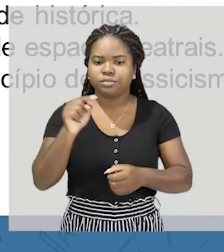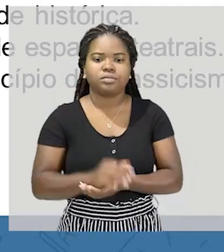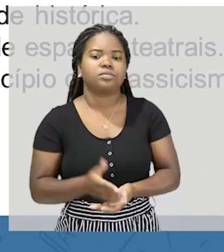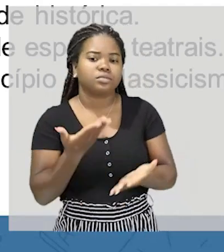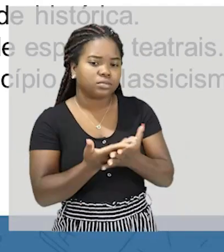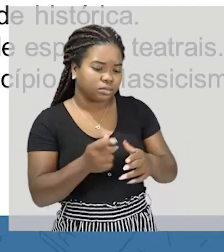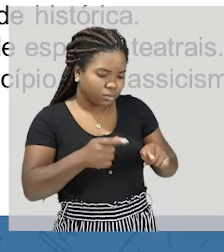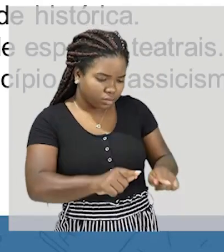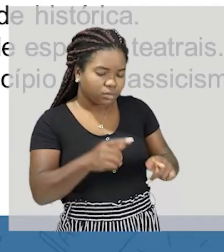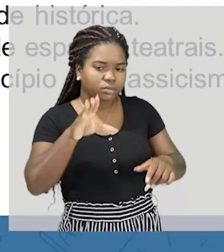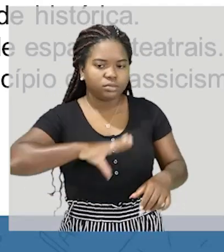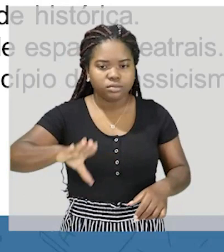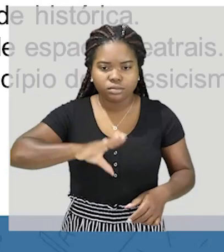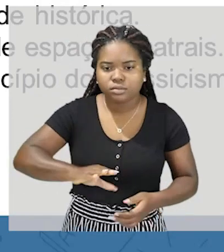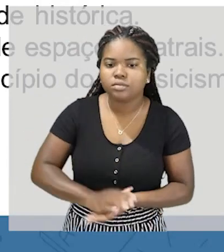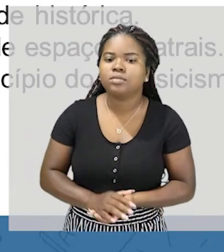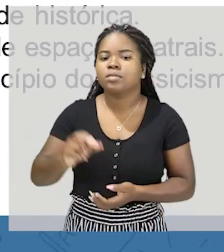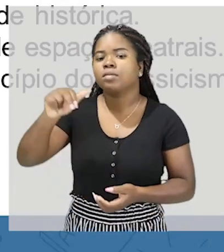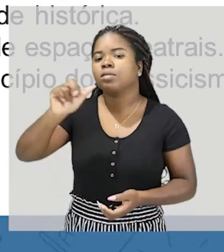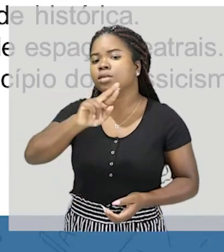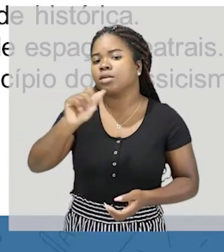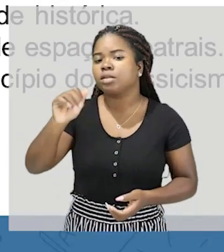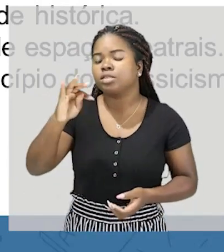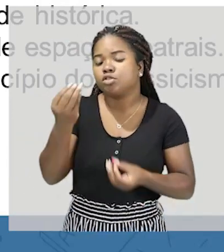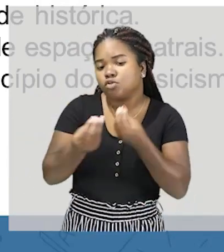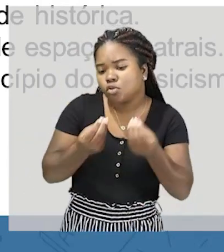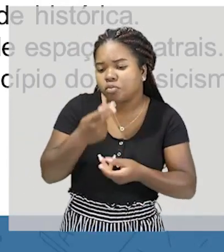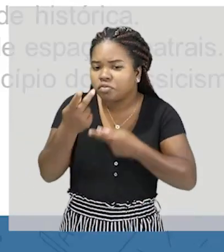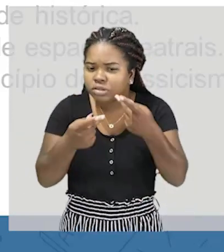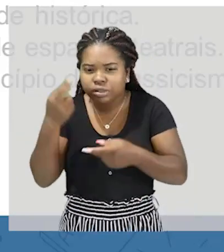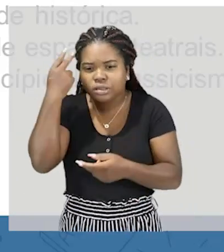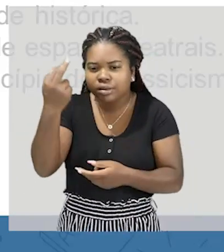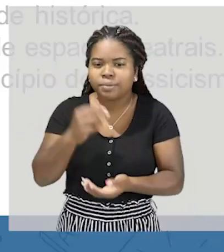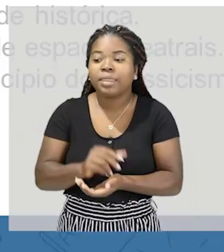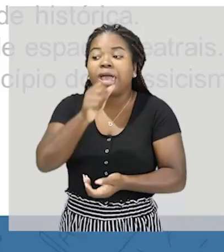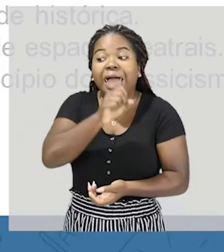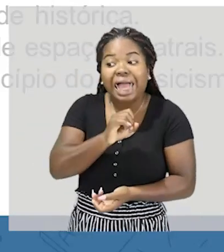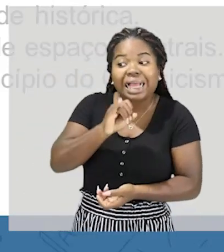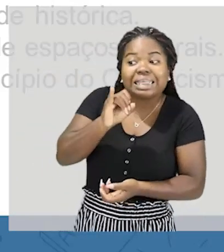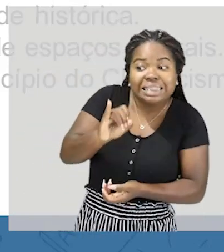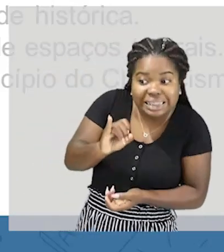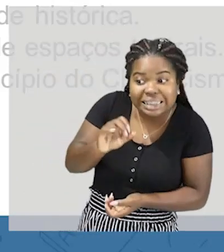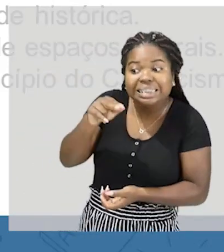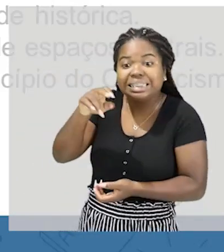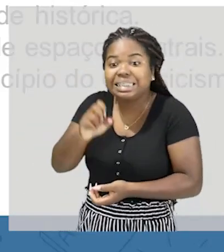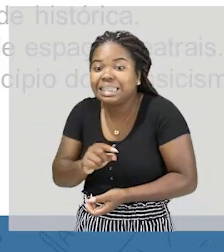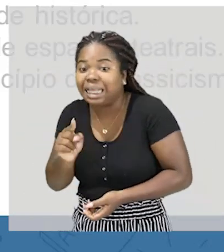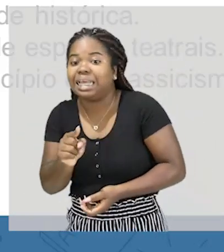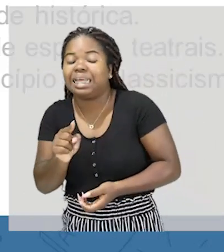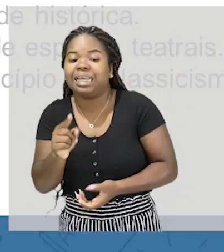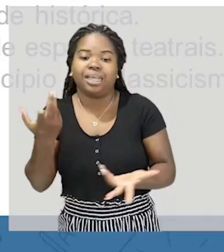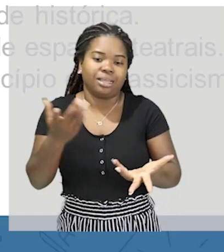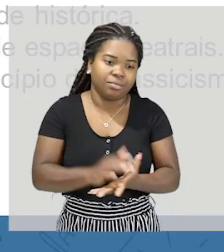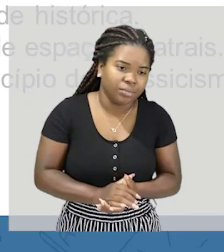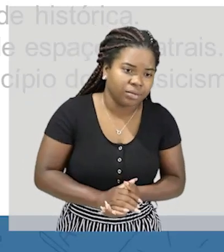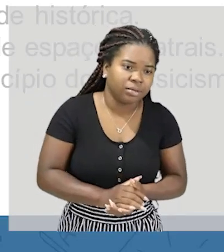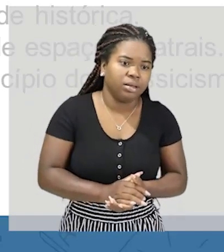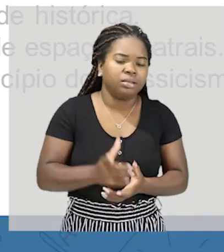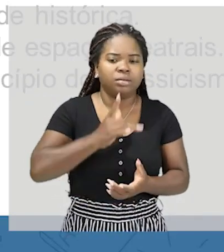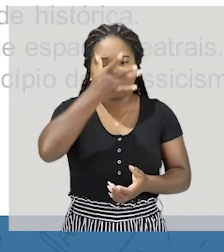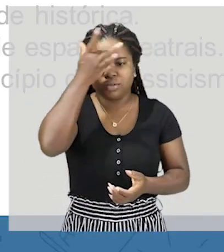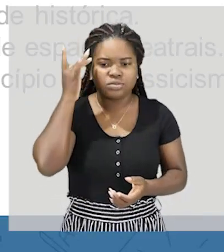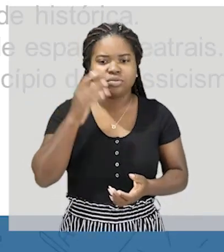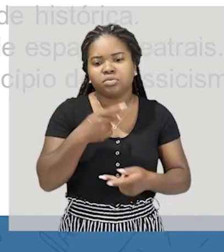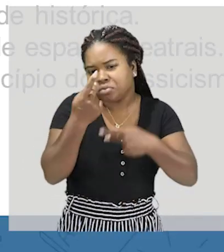em gramática, entre outras coisas. Narrativa é como você conta a história. Aí, né, tem gente que vai contar, ela exagera. Tem gente que está contando,